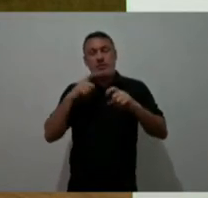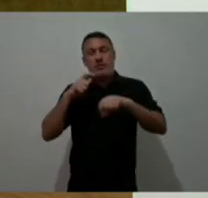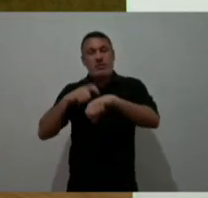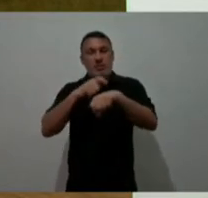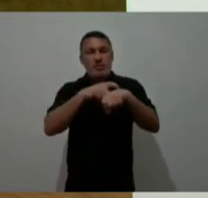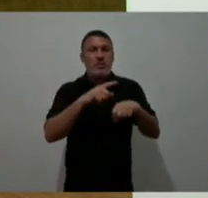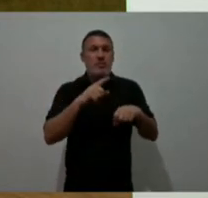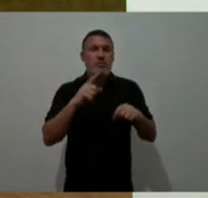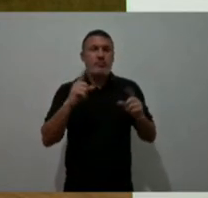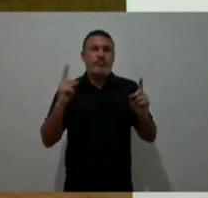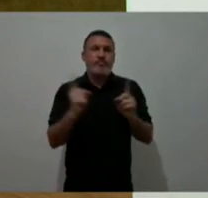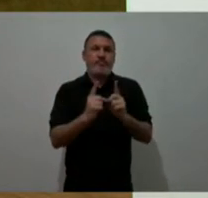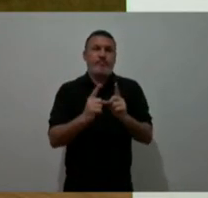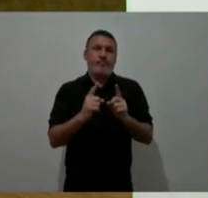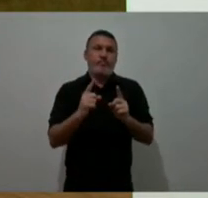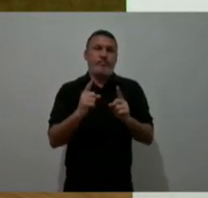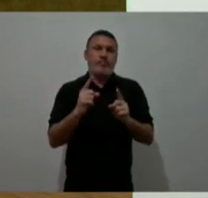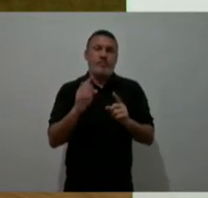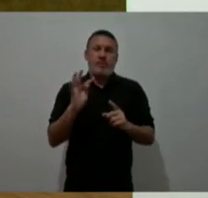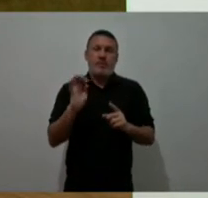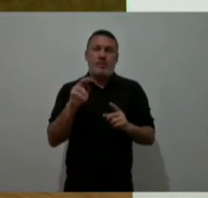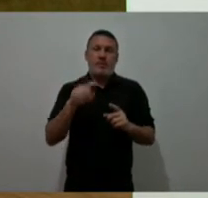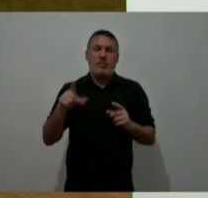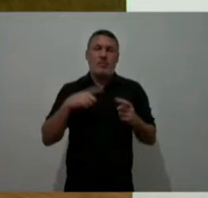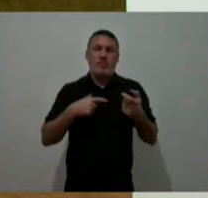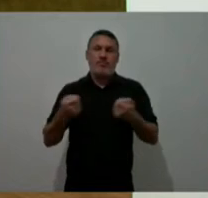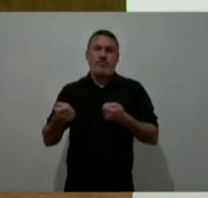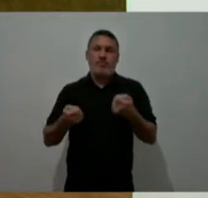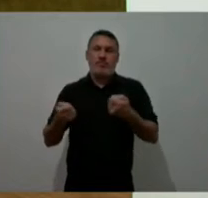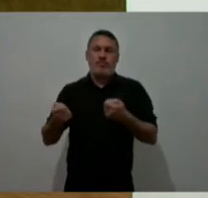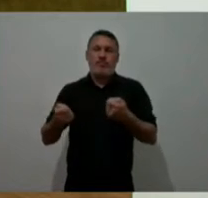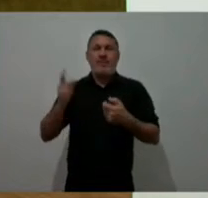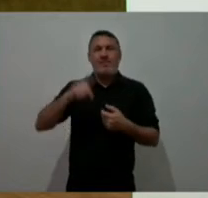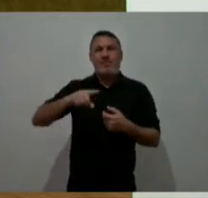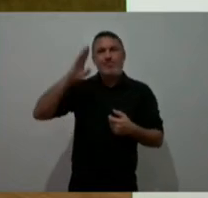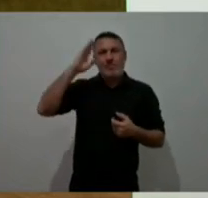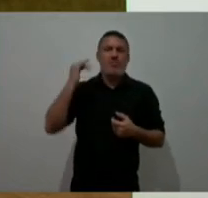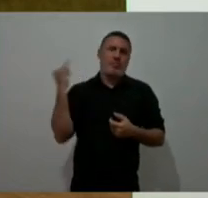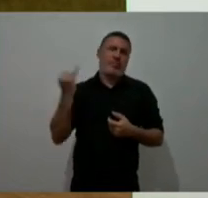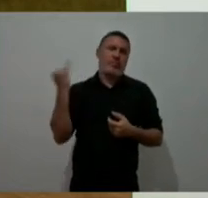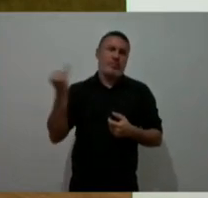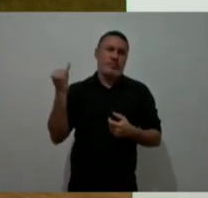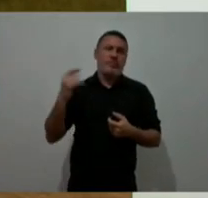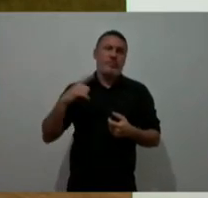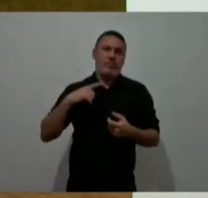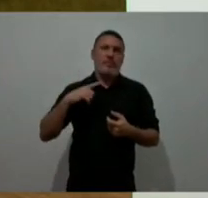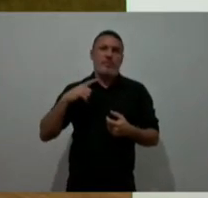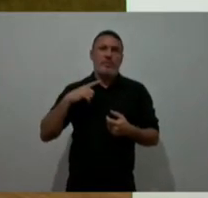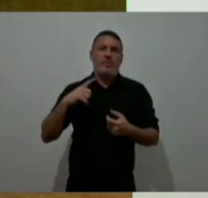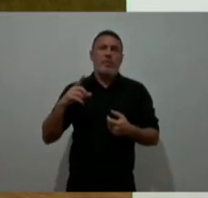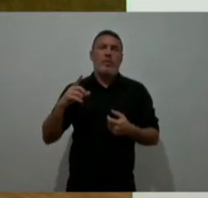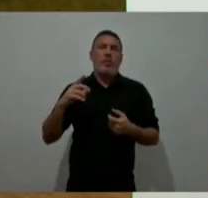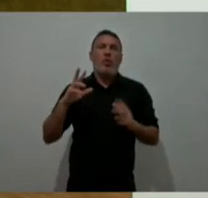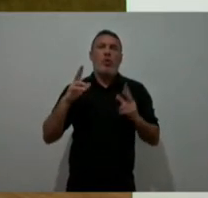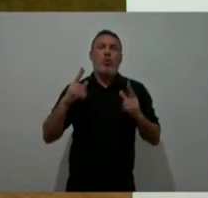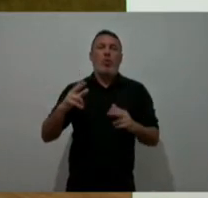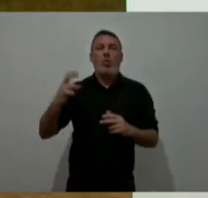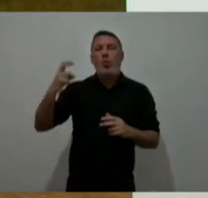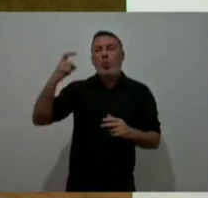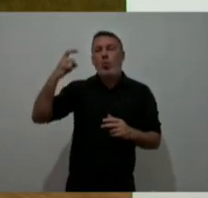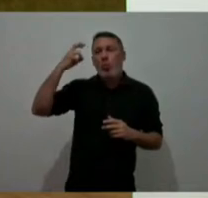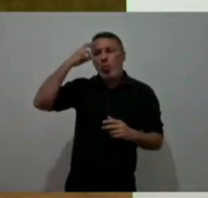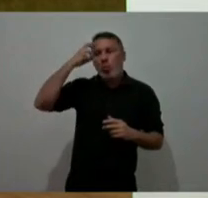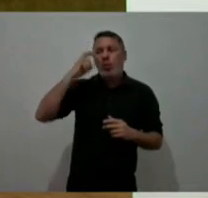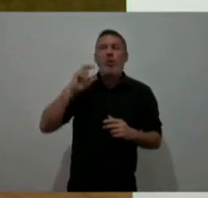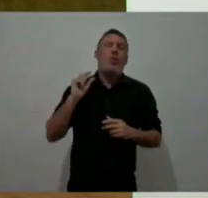E isso é fundamental, né, que todos nós possamos ter como cultura, isso não precisa estar